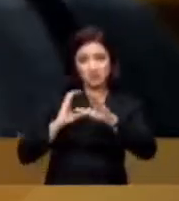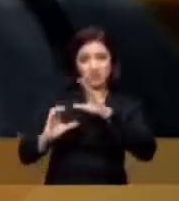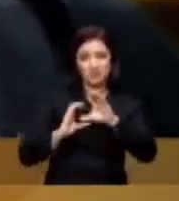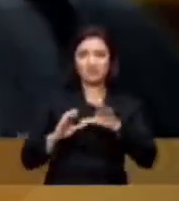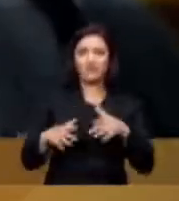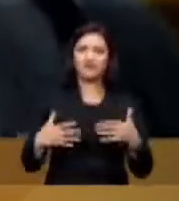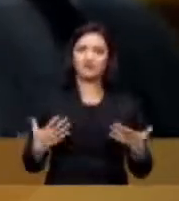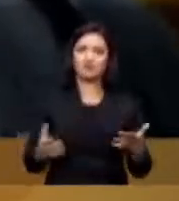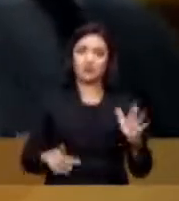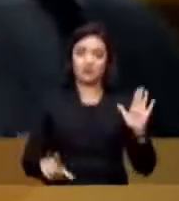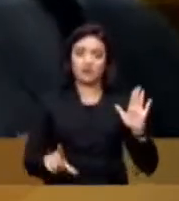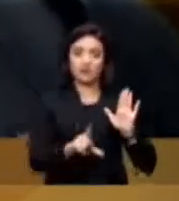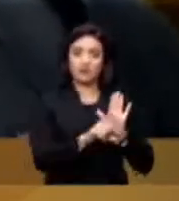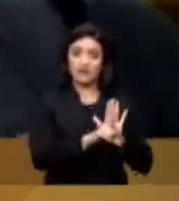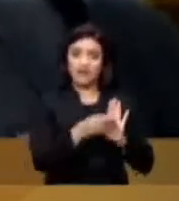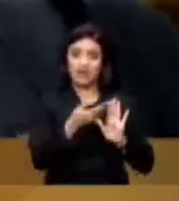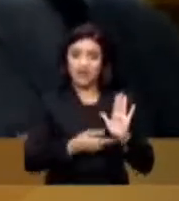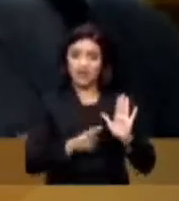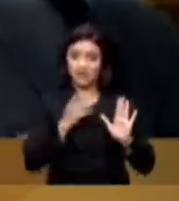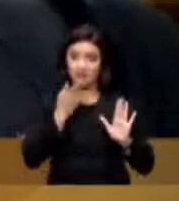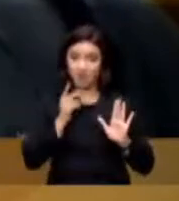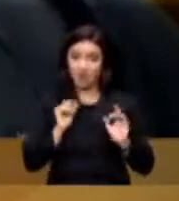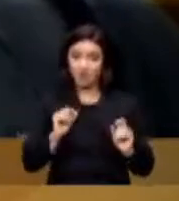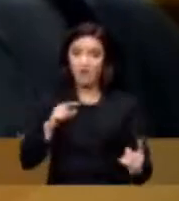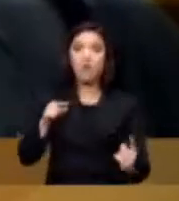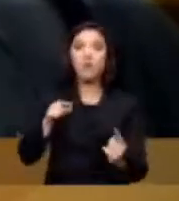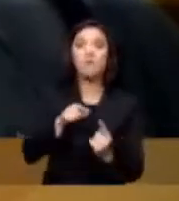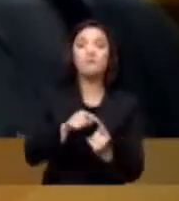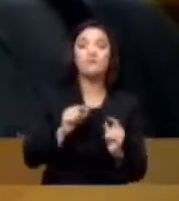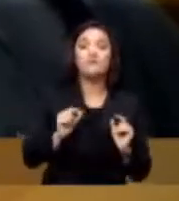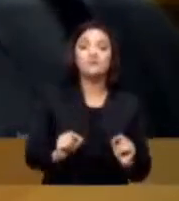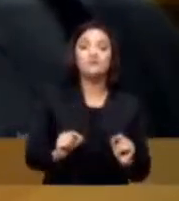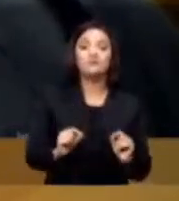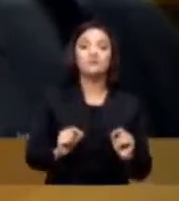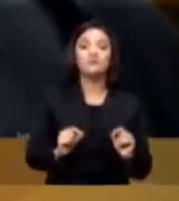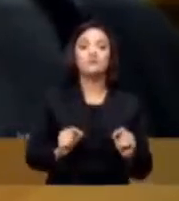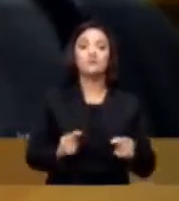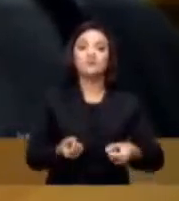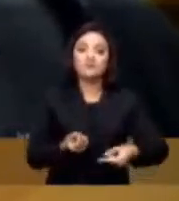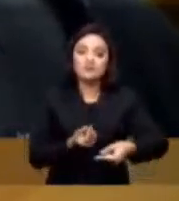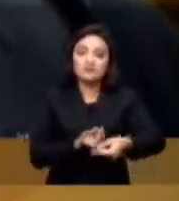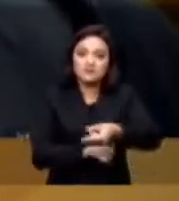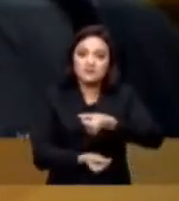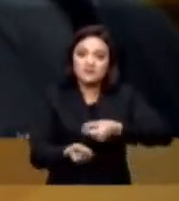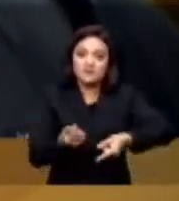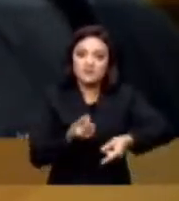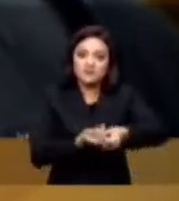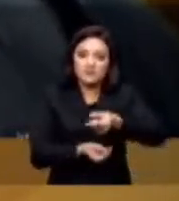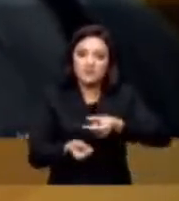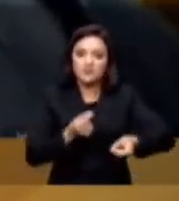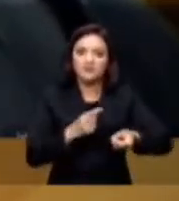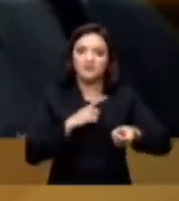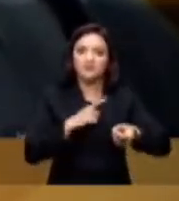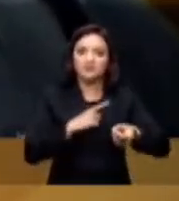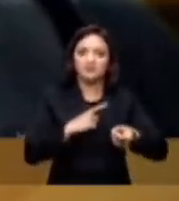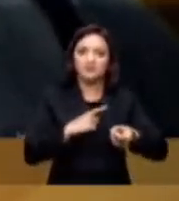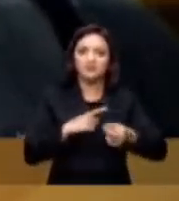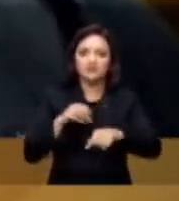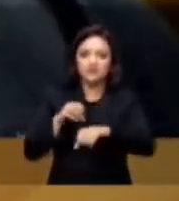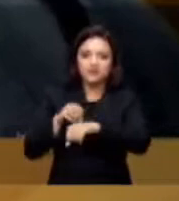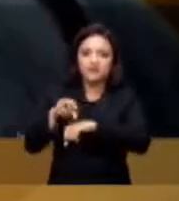diz a lei expressamente que o objetivo é que a economia feita no compartilhamento